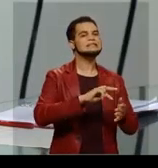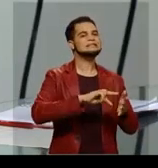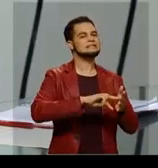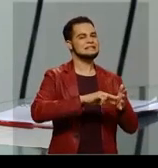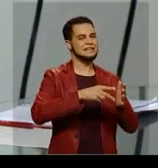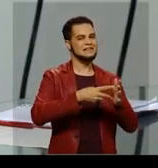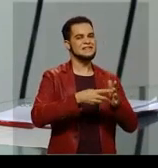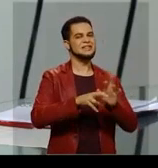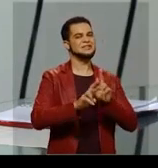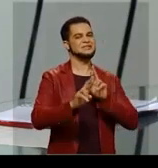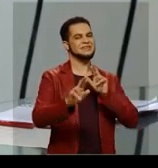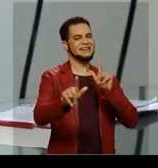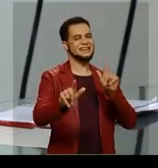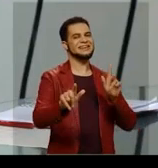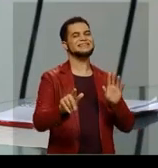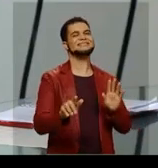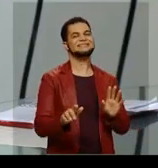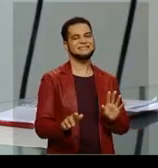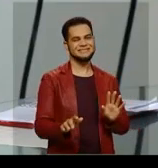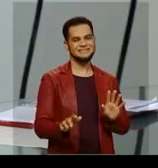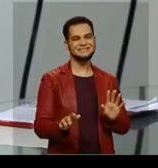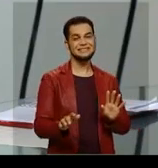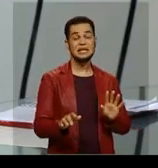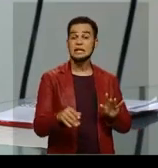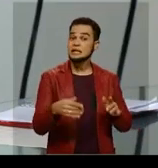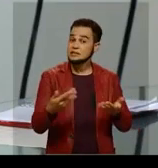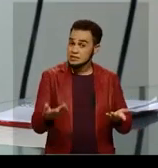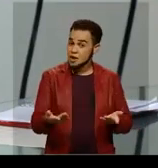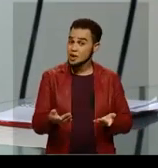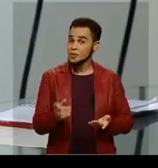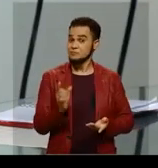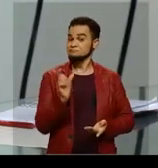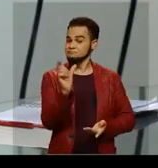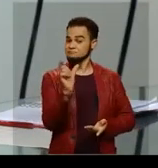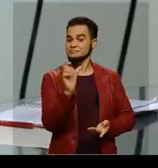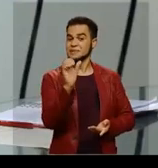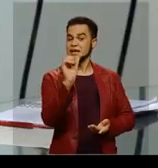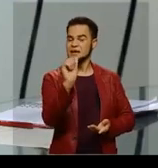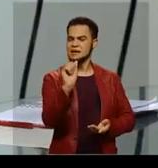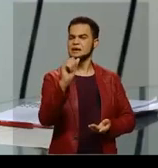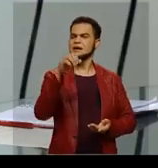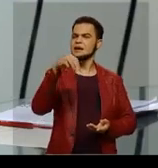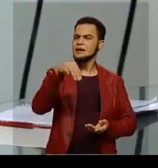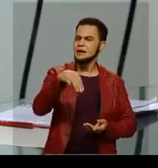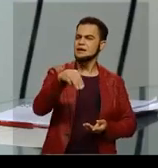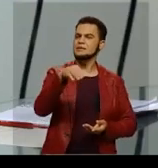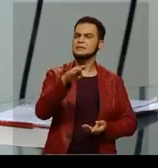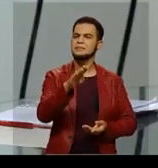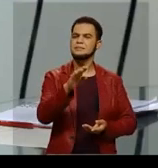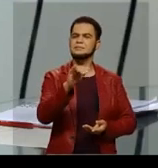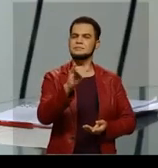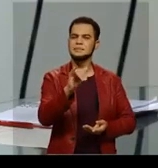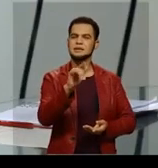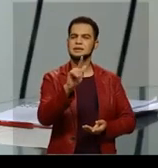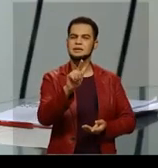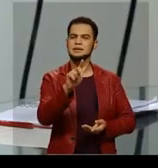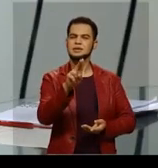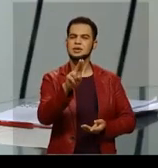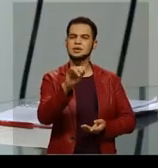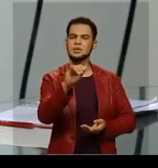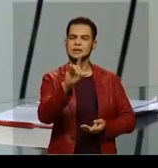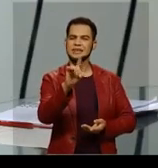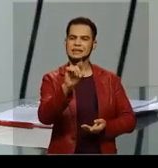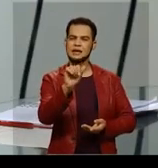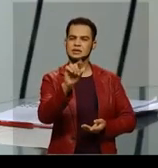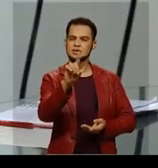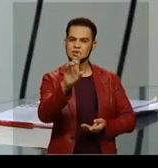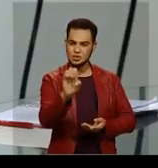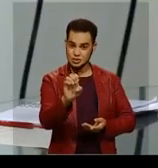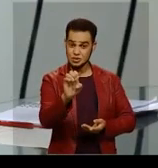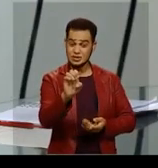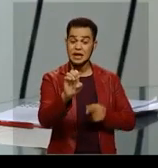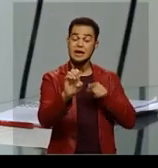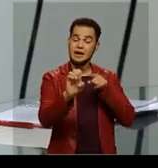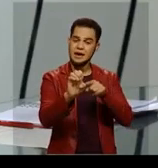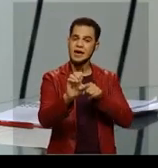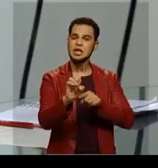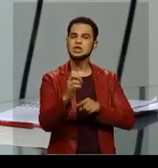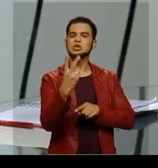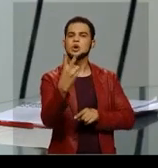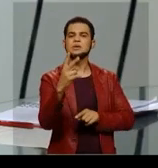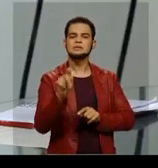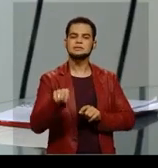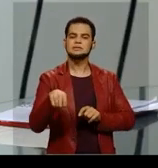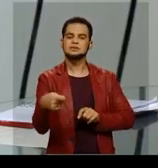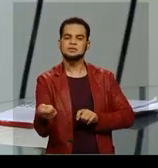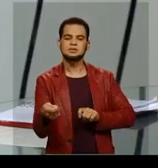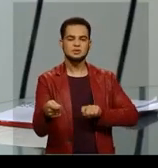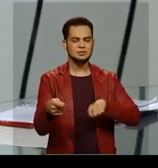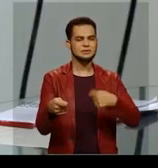ambíguo, é duplo. Então, é aquela palavra ou aquela expressão que você colocou e que tem duplo sentido. É